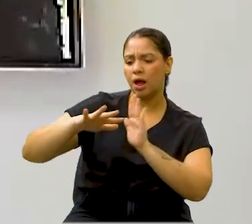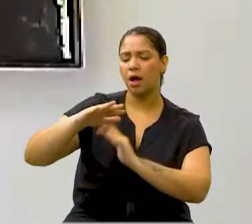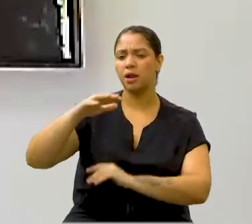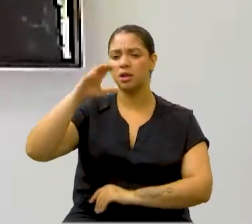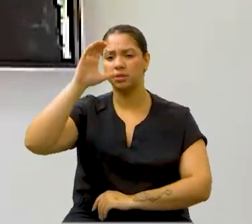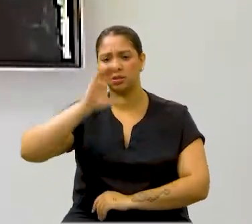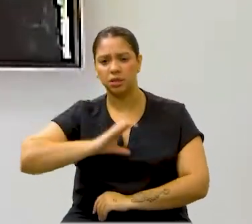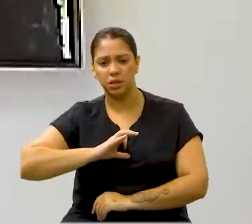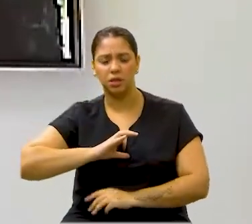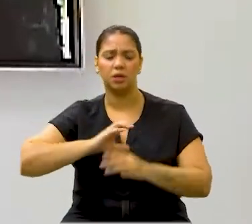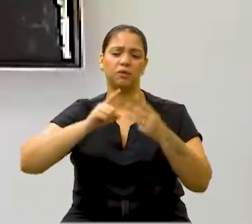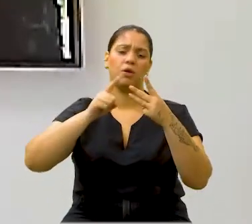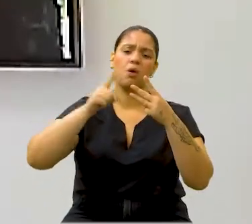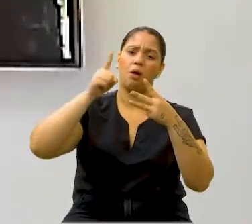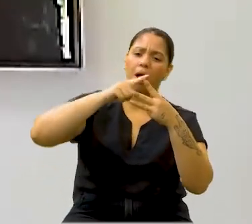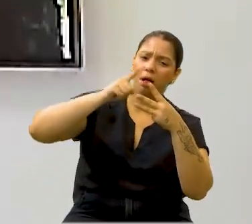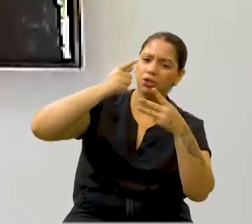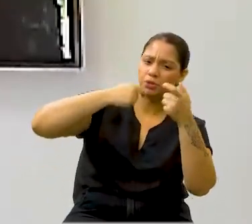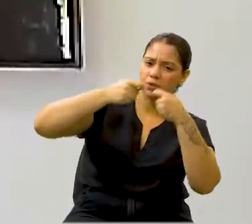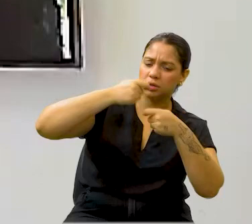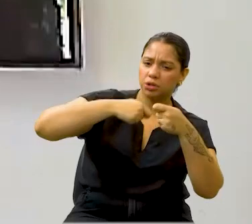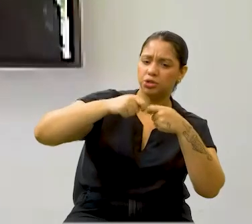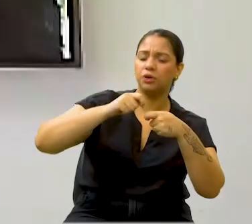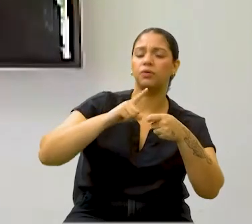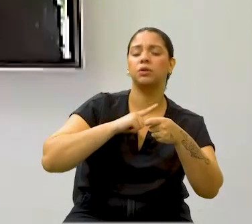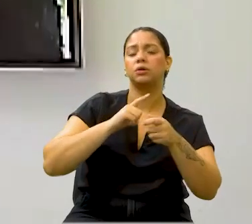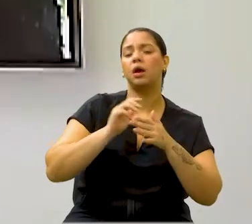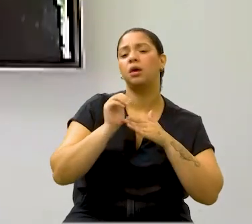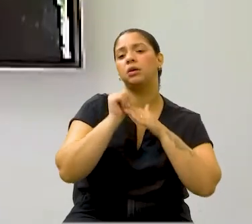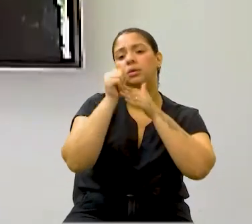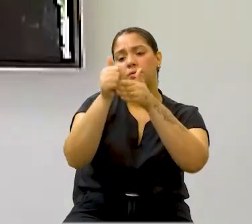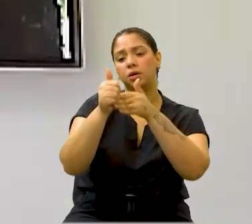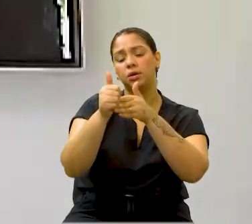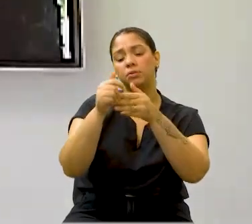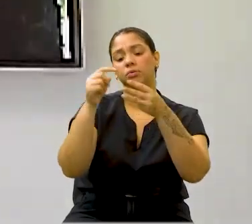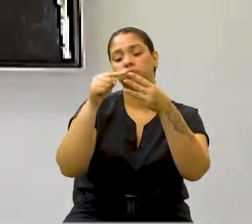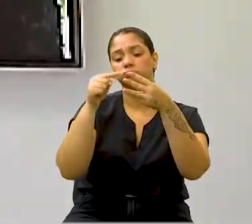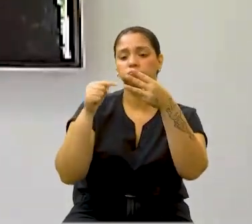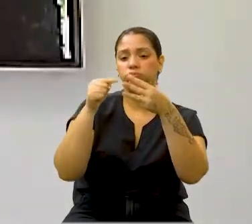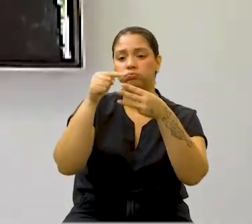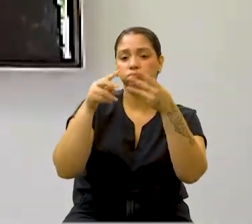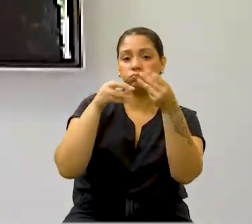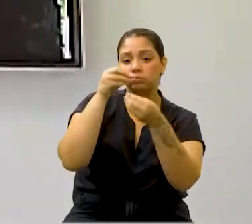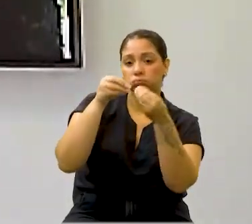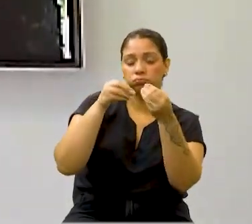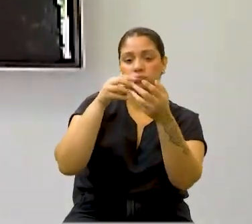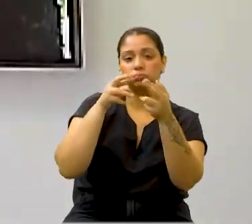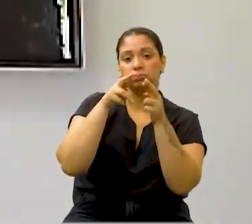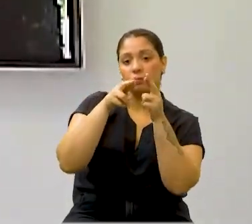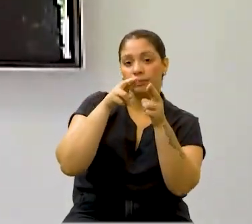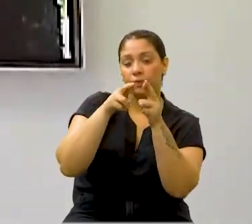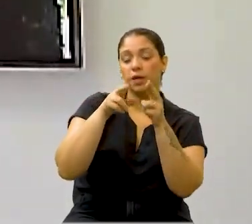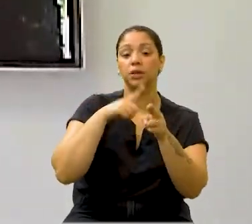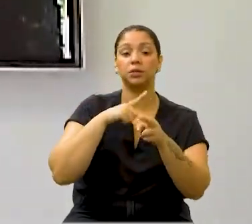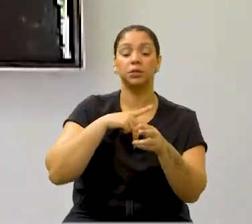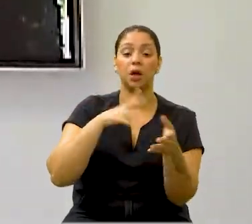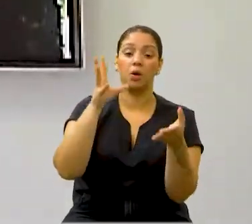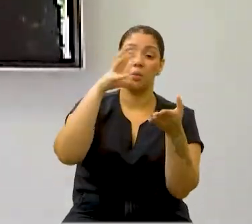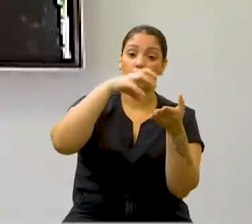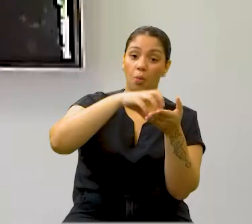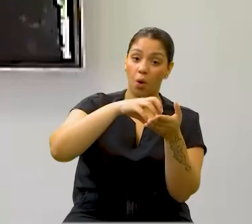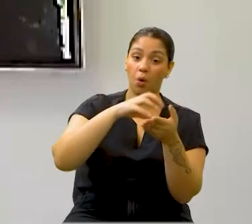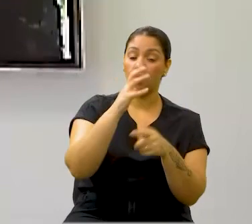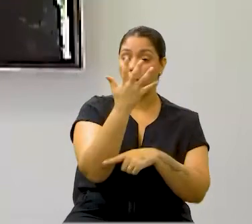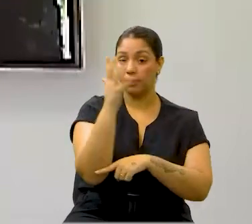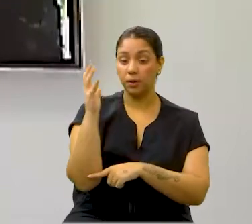esfera civil, seja na administrativa, isso acaba sendo encaminhado para as outras esferas. Então, às vezes, o órgão ambiental,